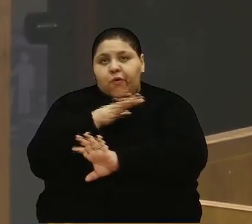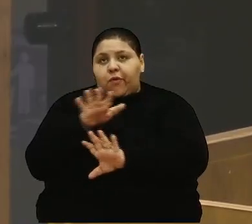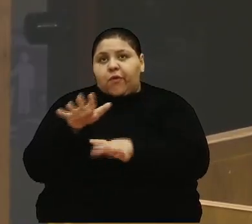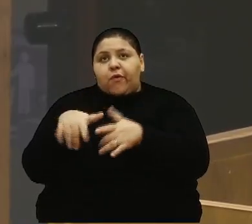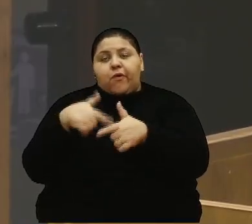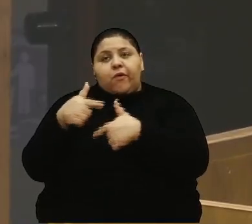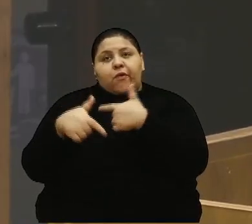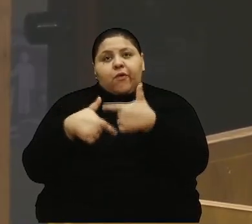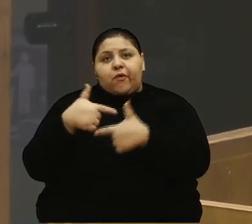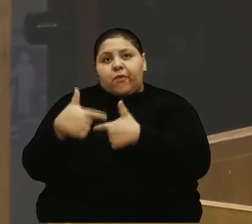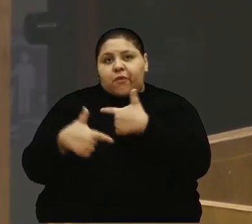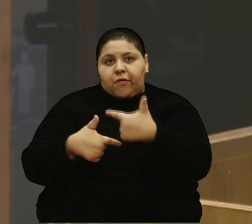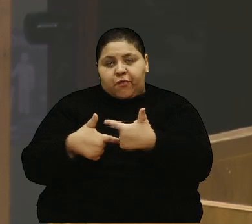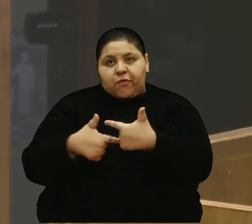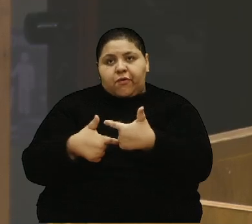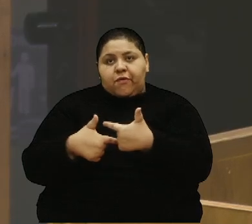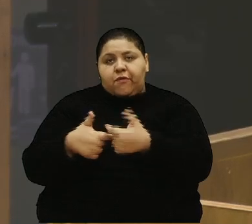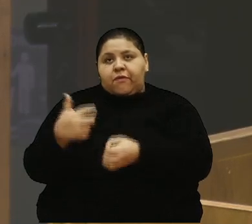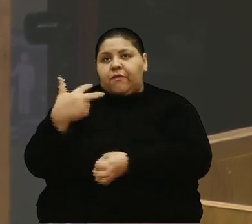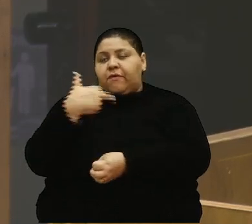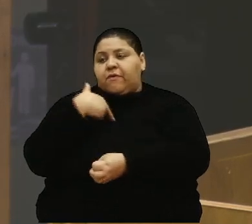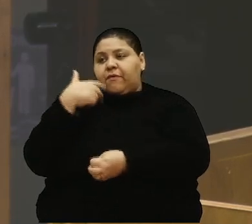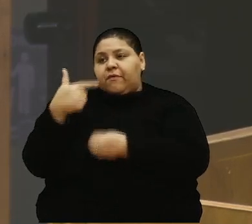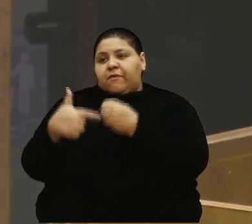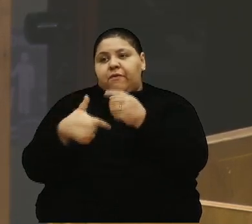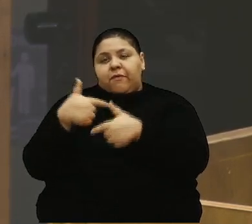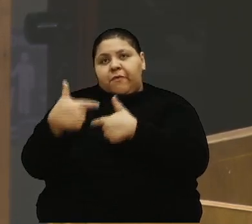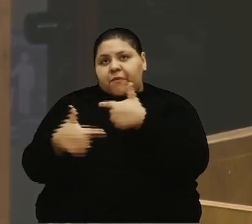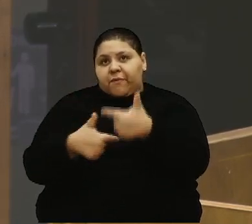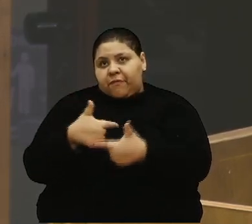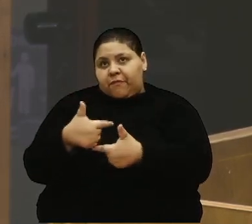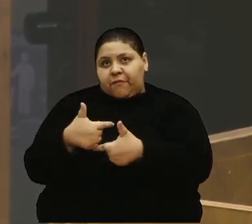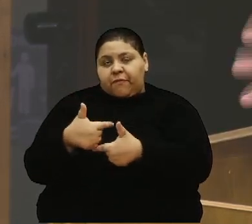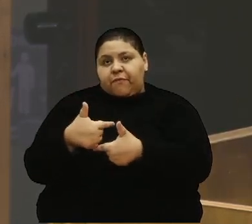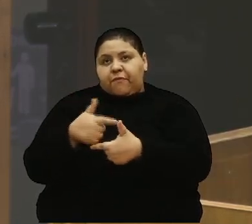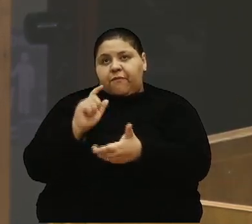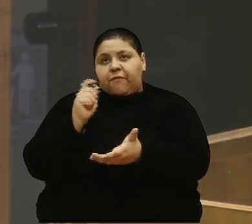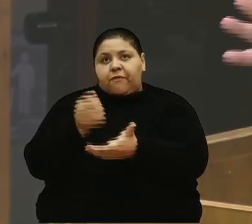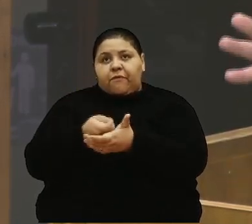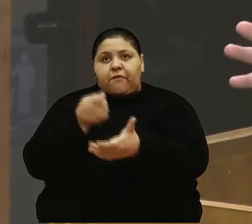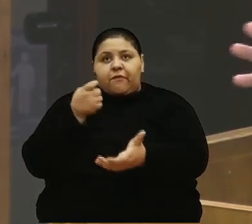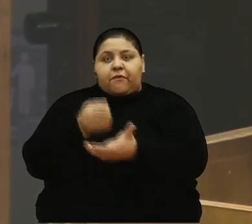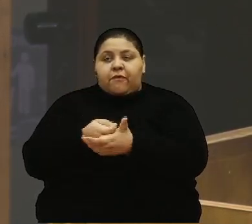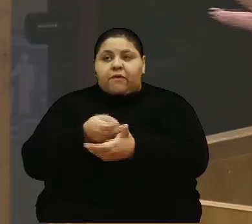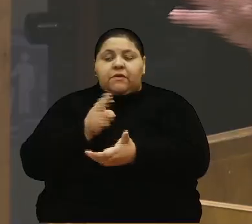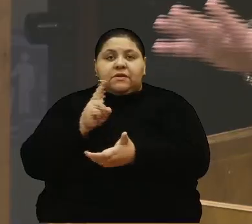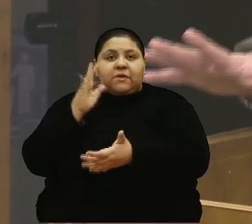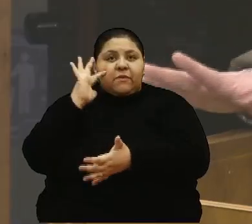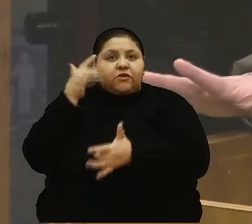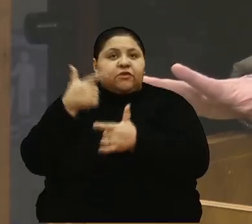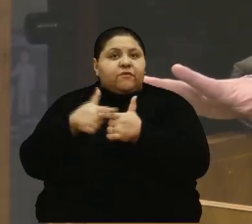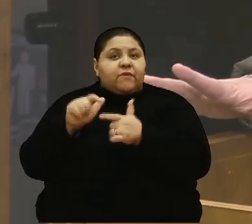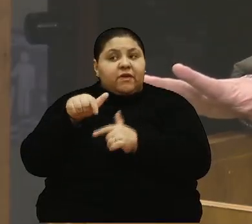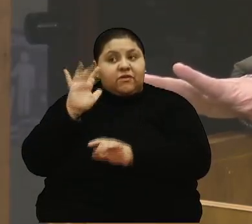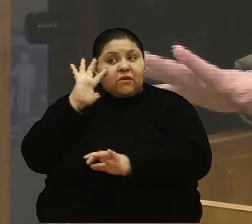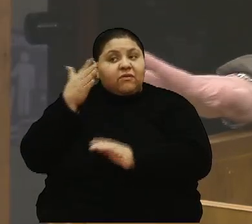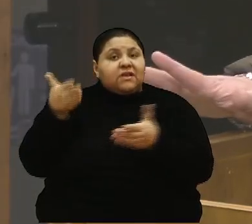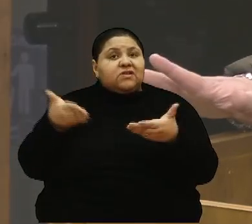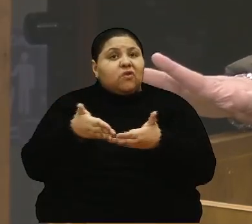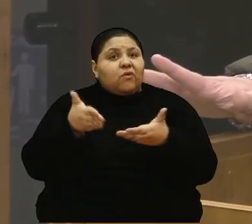trabalhando. A gente não pode ficar trabalhando para tentar toda hora apagando incêndio, que é isso que acontece